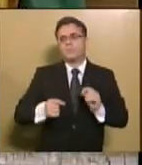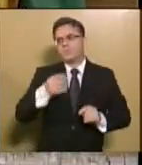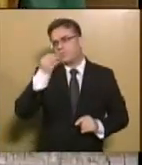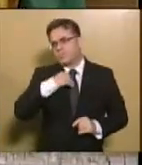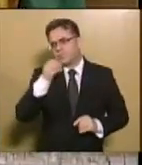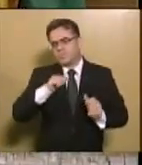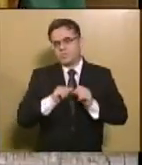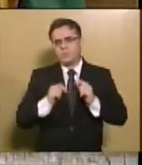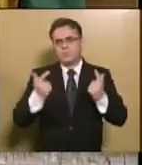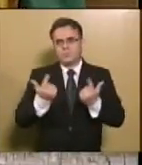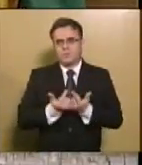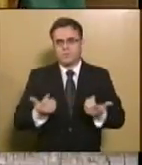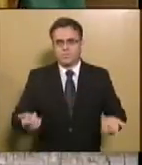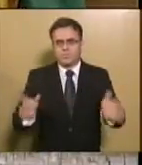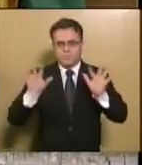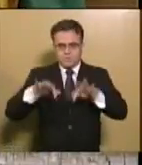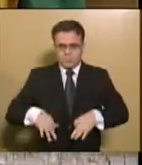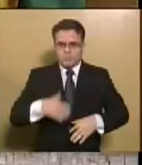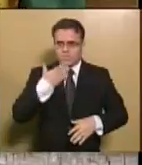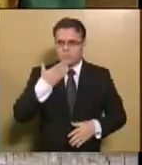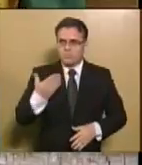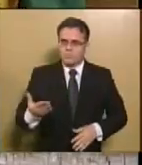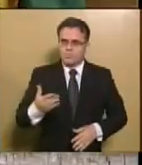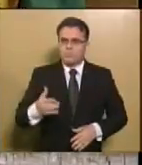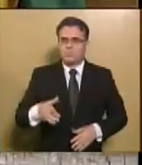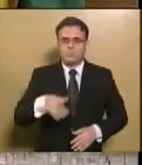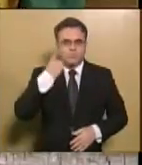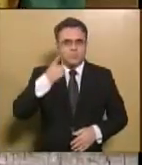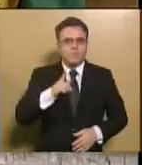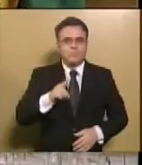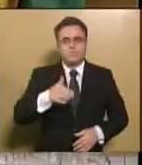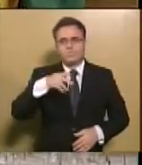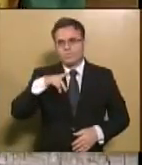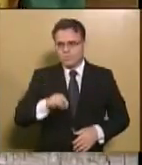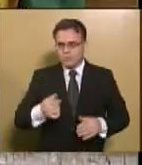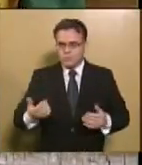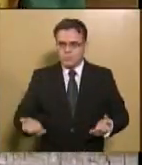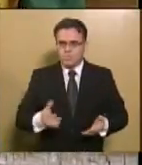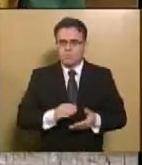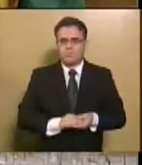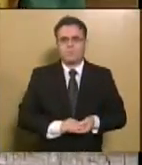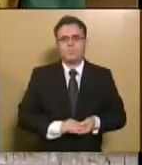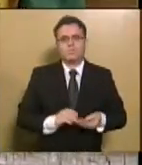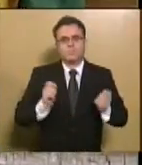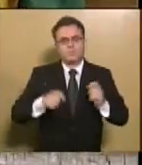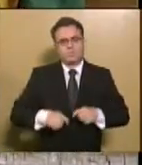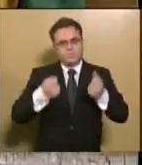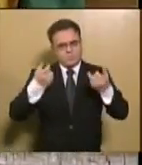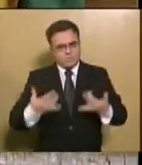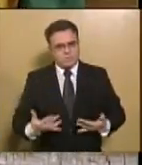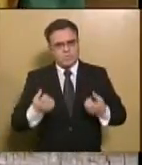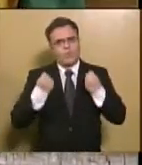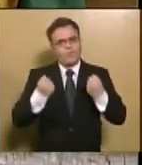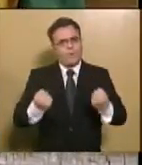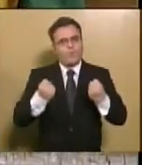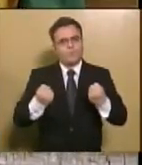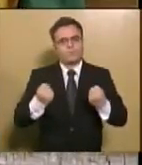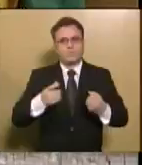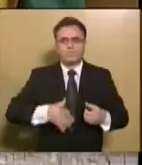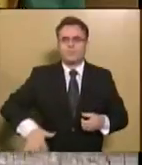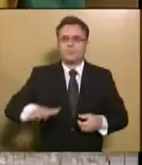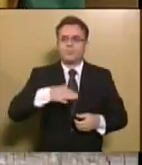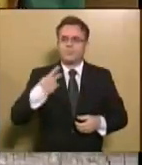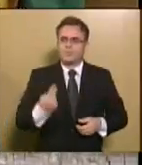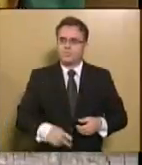Legislativo. Finalizou solicitando ao deputado Jorge Passos, líder da oposição, que pregue pelo fortalecimento deste